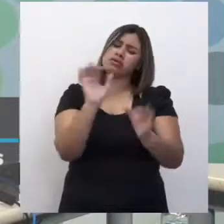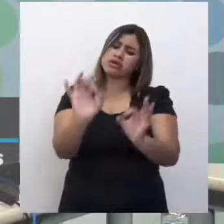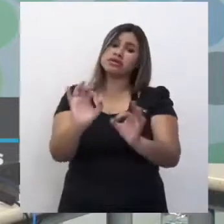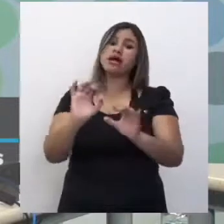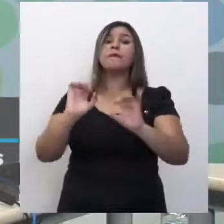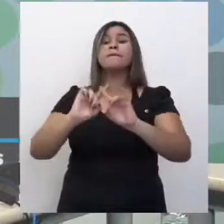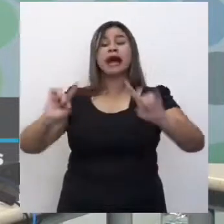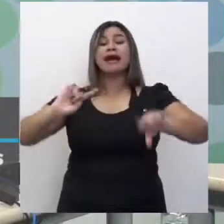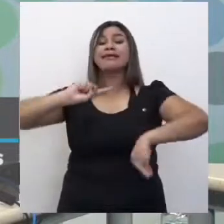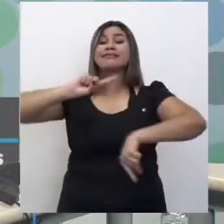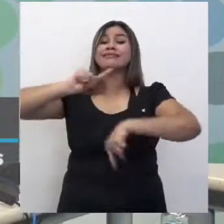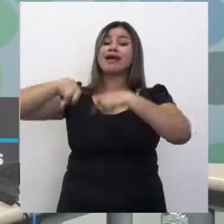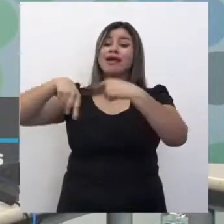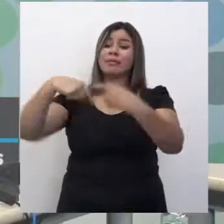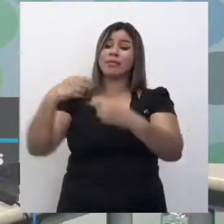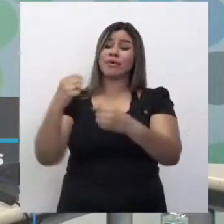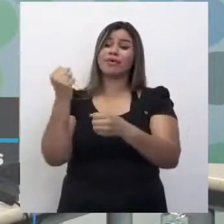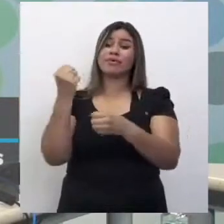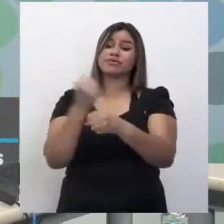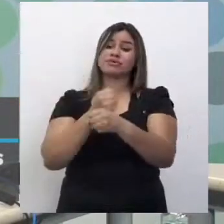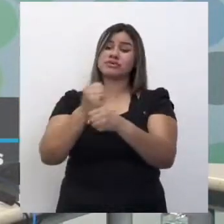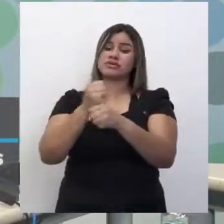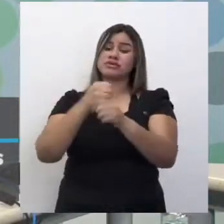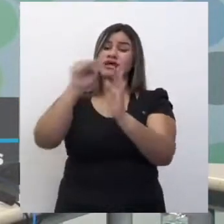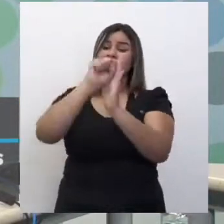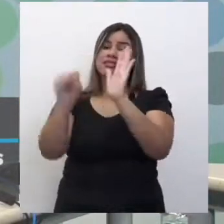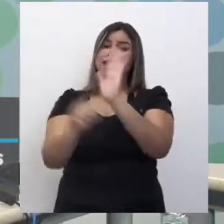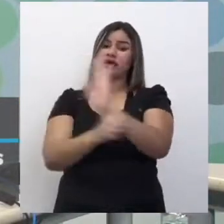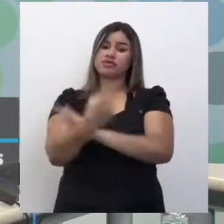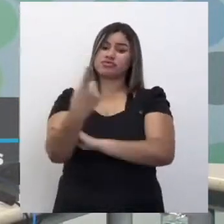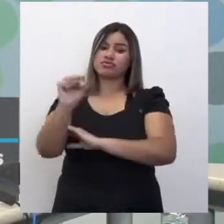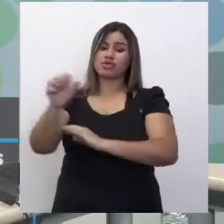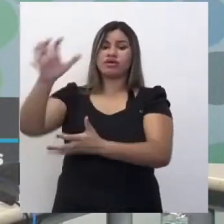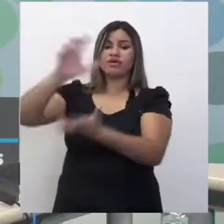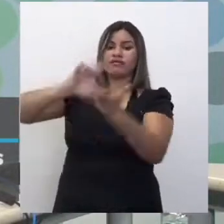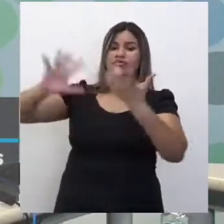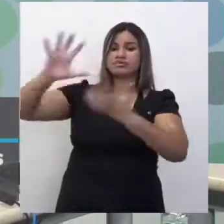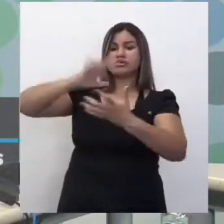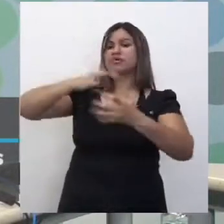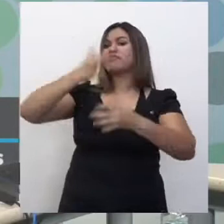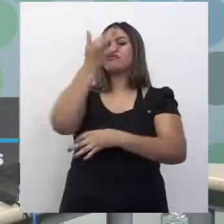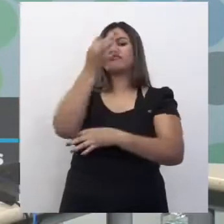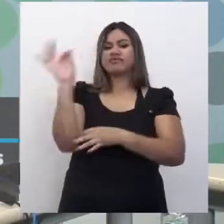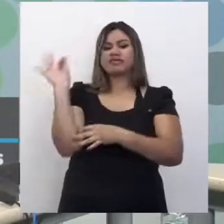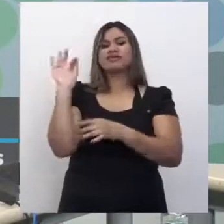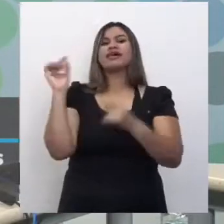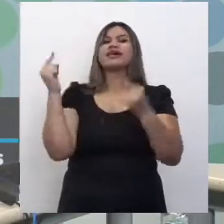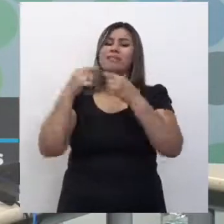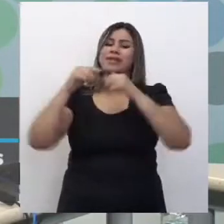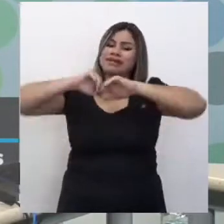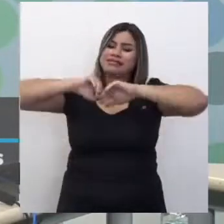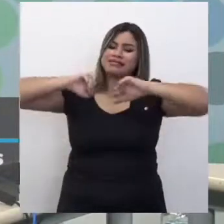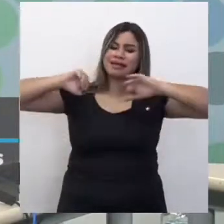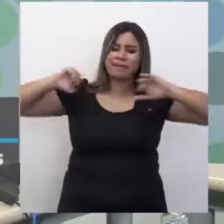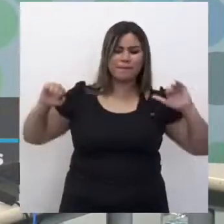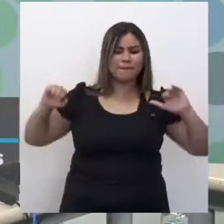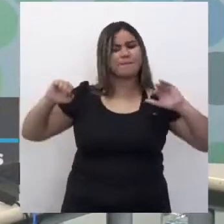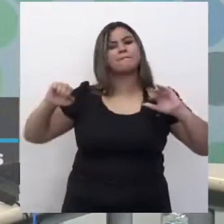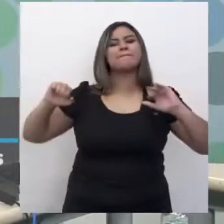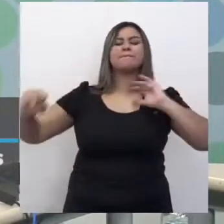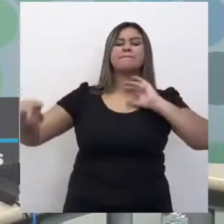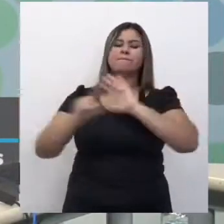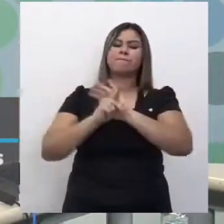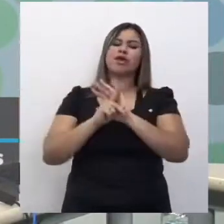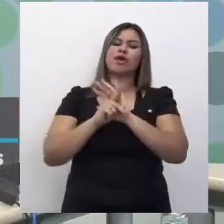a gente sabe que lá no século XVIII nós tivemos a Revolução Francesa, que foi o grande divórcio litigioso aí